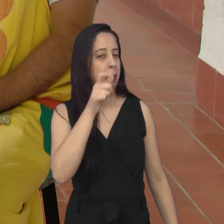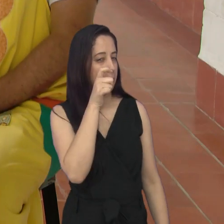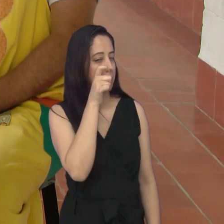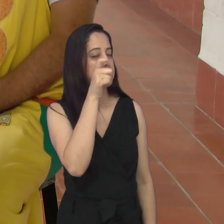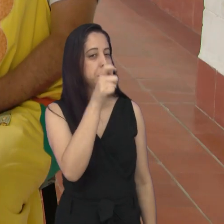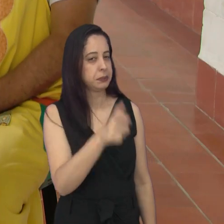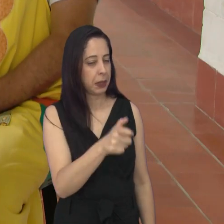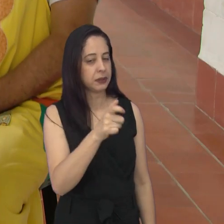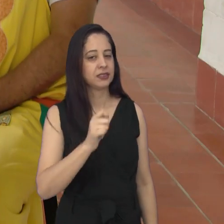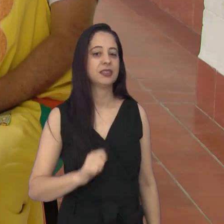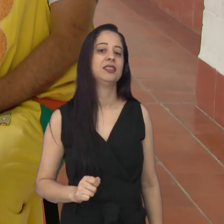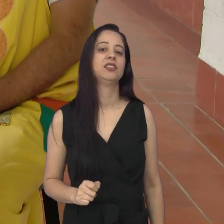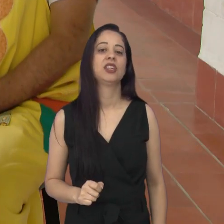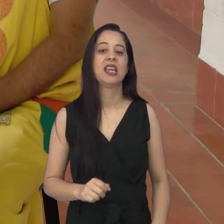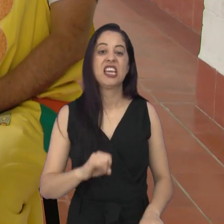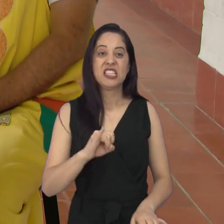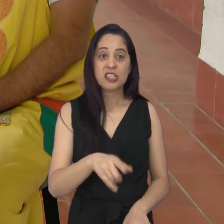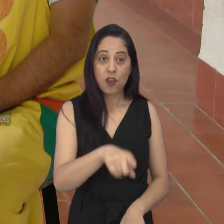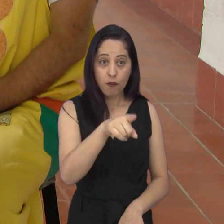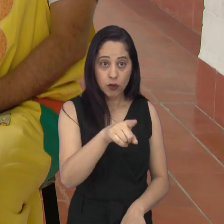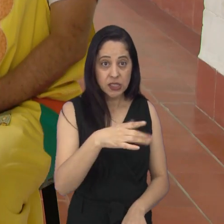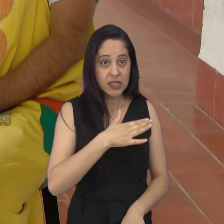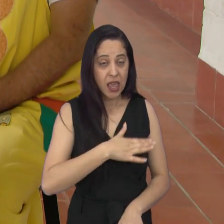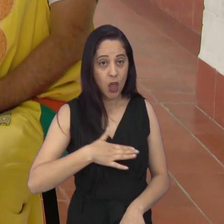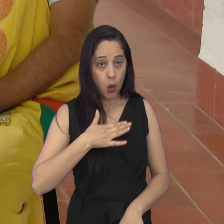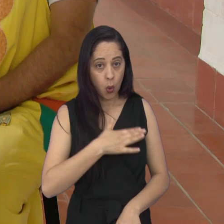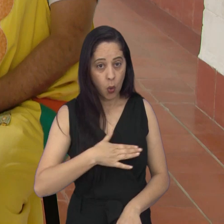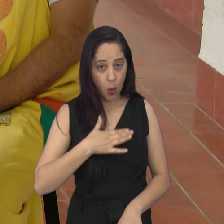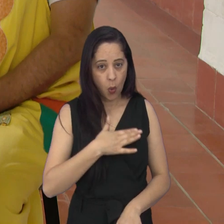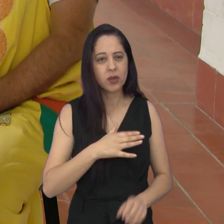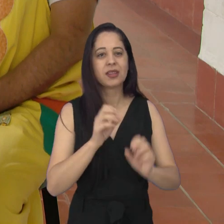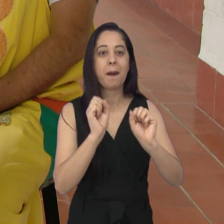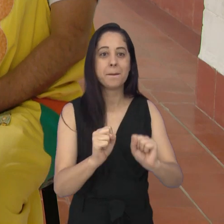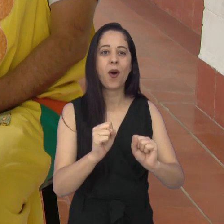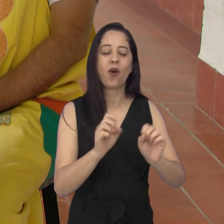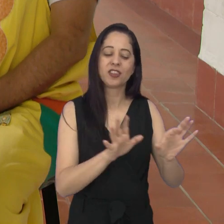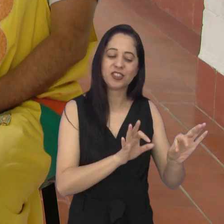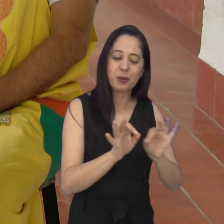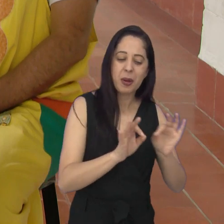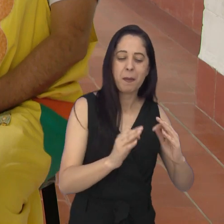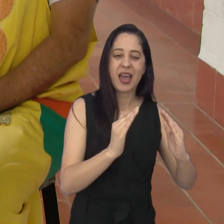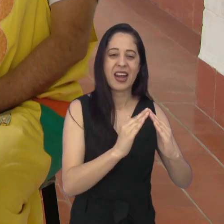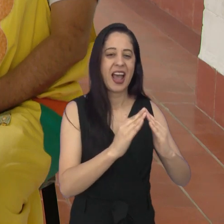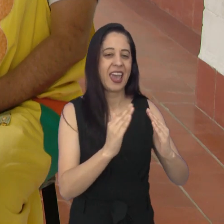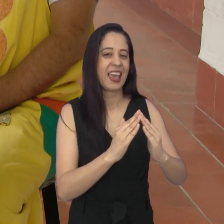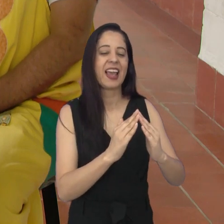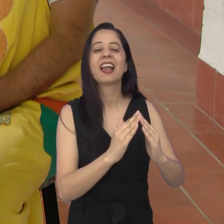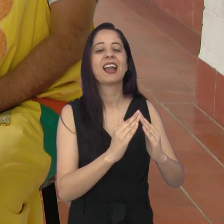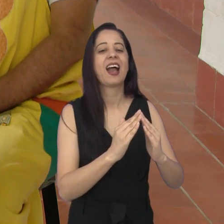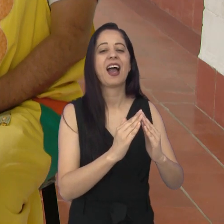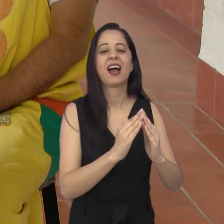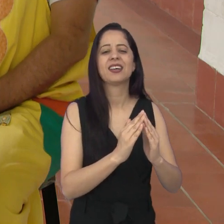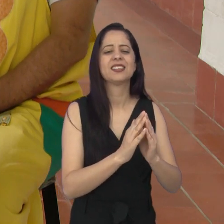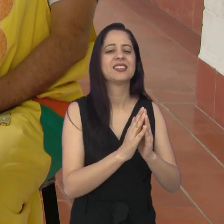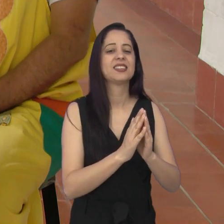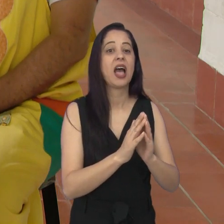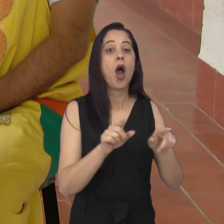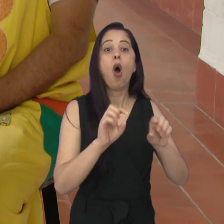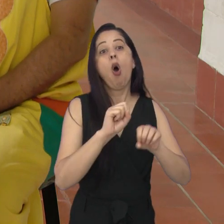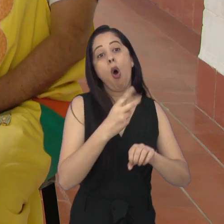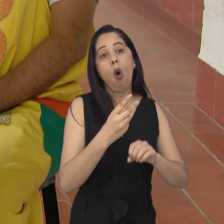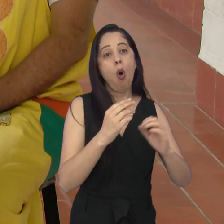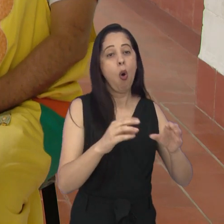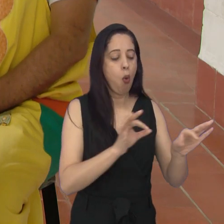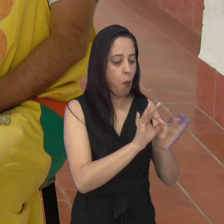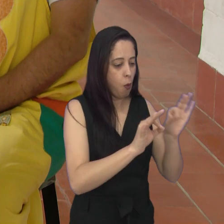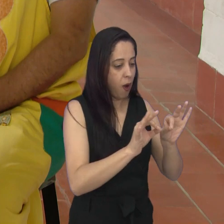né? O que a gente vai fazer hoje aqui. E se você também gostou, dá para você fazer em casa, soltar a sua criança interior ou